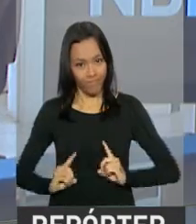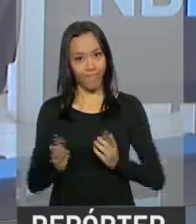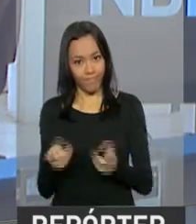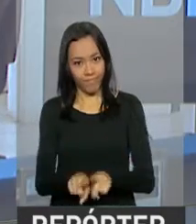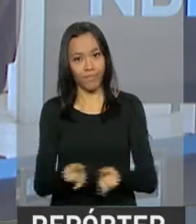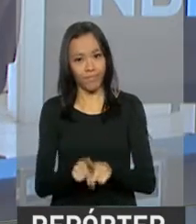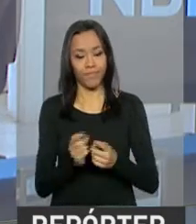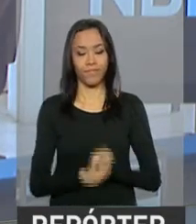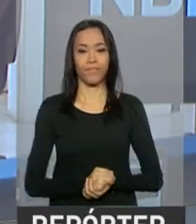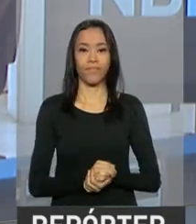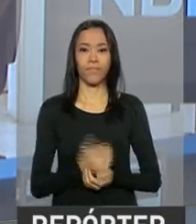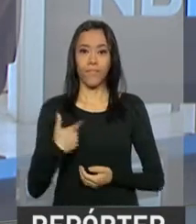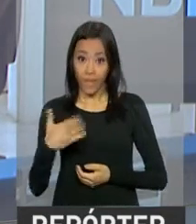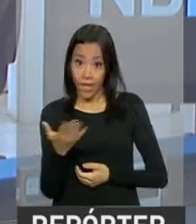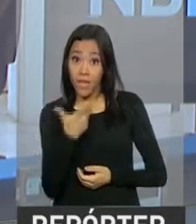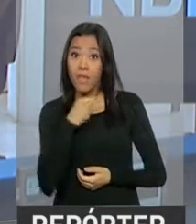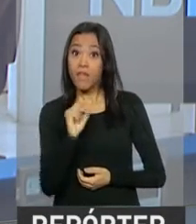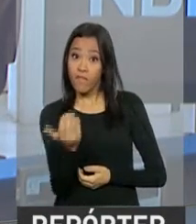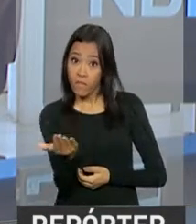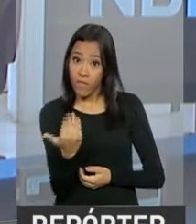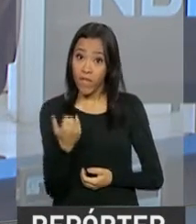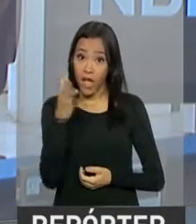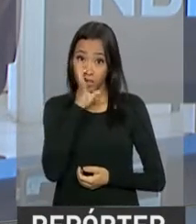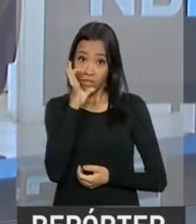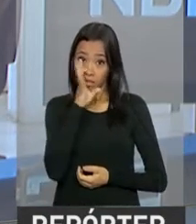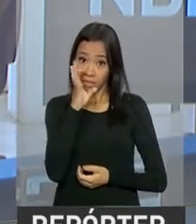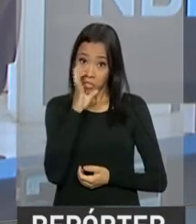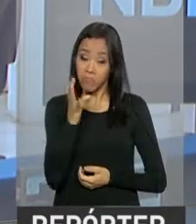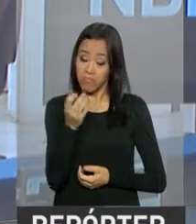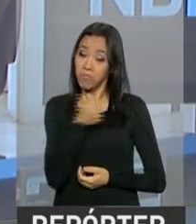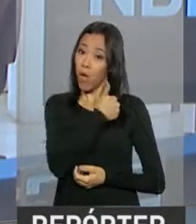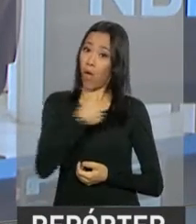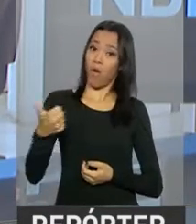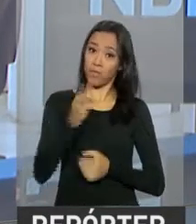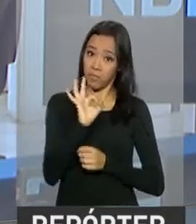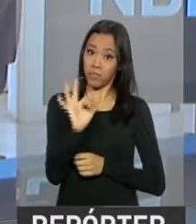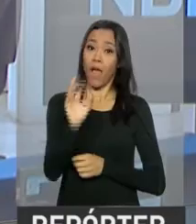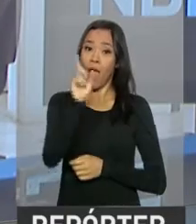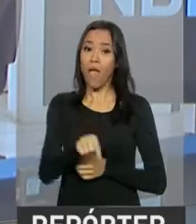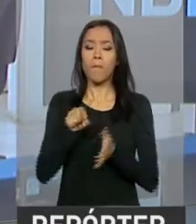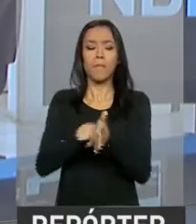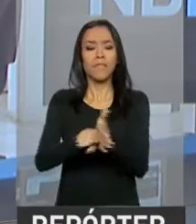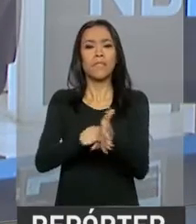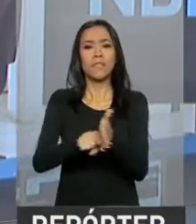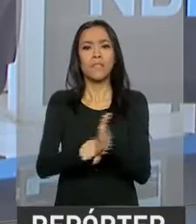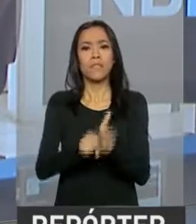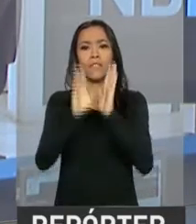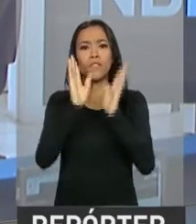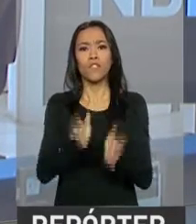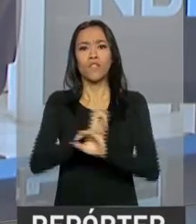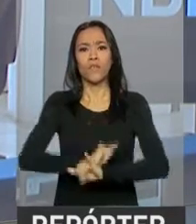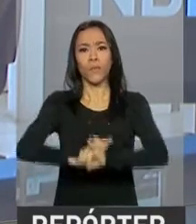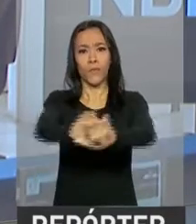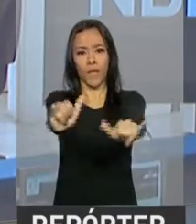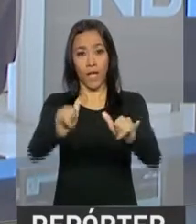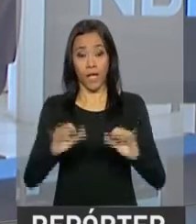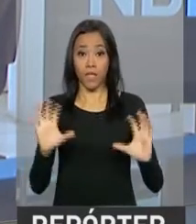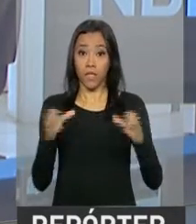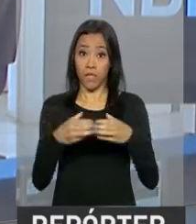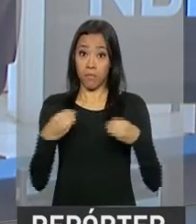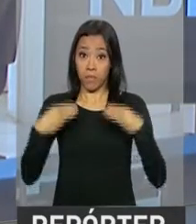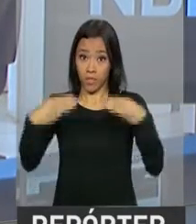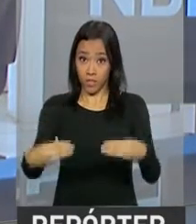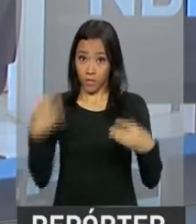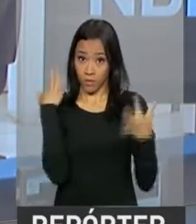e quem vai assistir aos jogos olímpicos aprovou é o que mostra uma pesquisa divulgada pelo ministério do turismo de